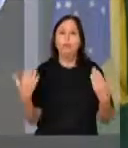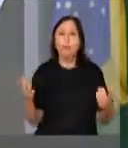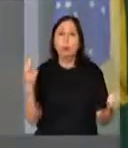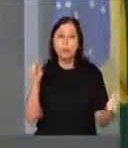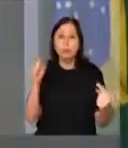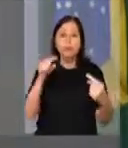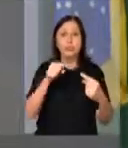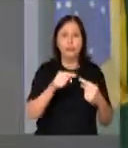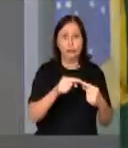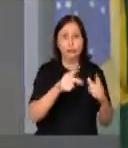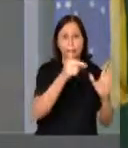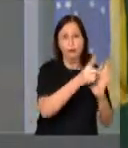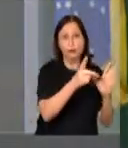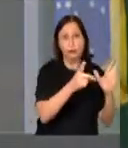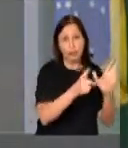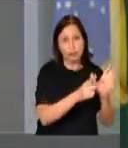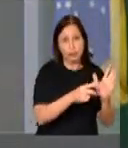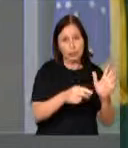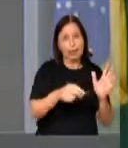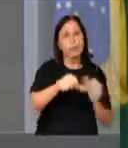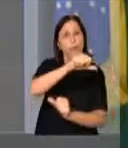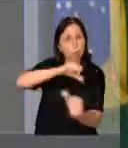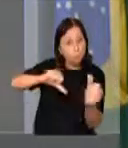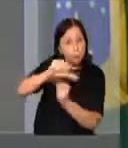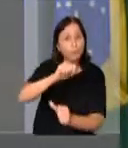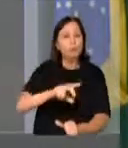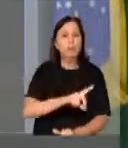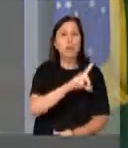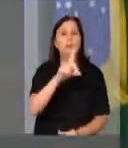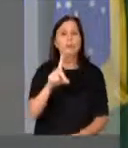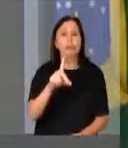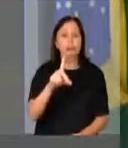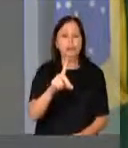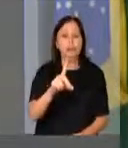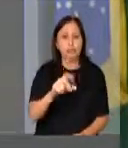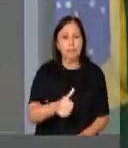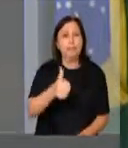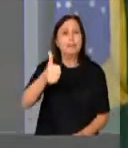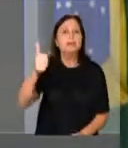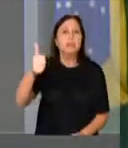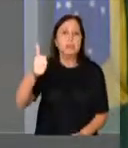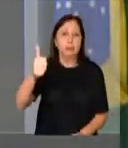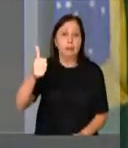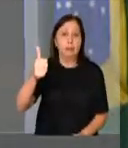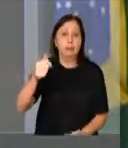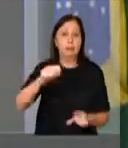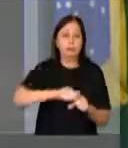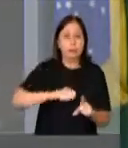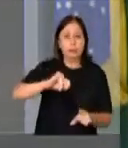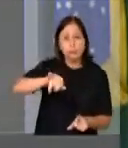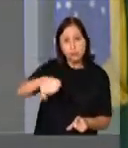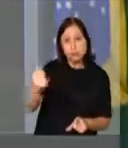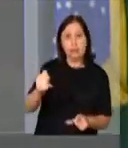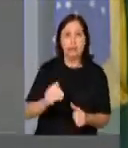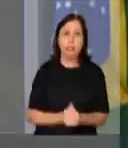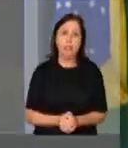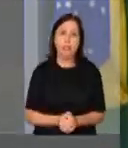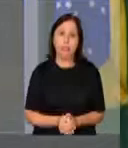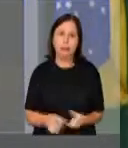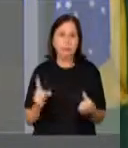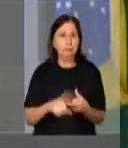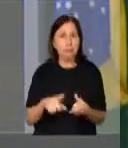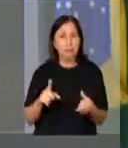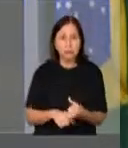pegar esse decreto e retroagir a 1º de janeiro e aplicá-lo para todos aqueles que hoje já compõem o governo